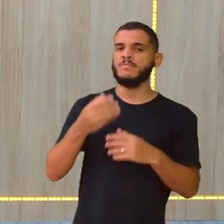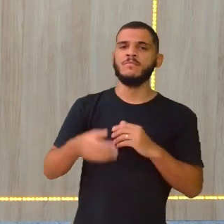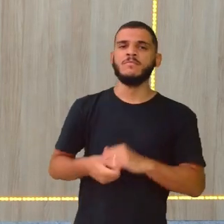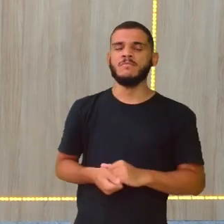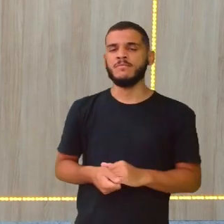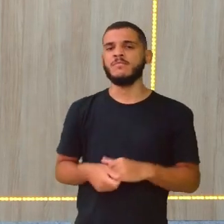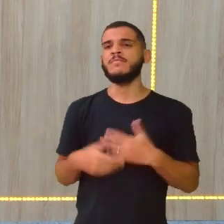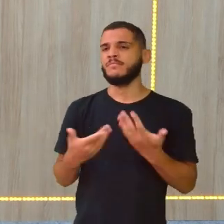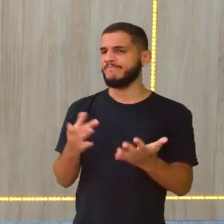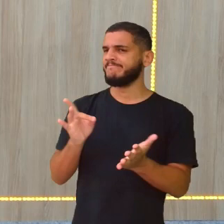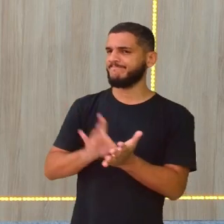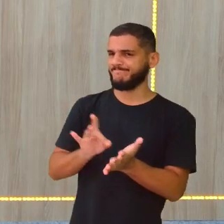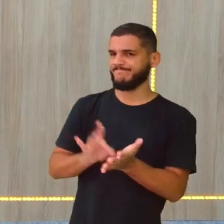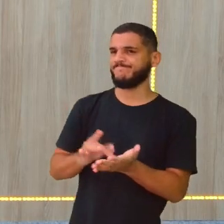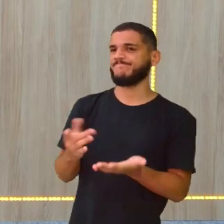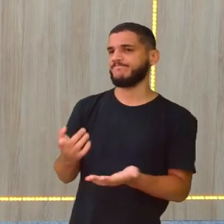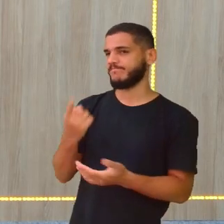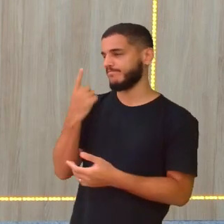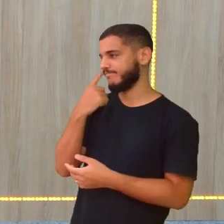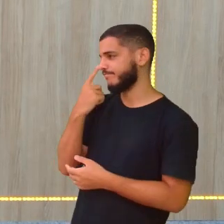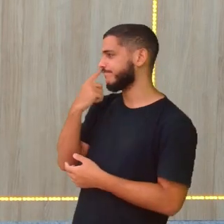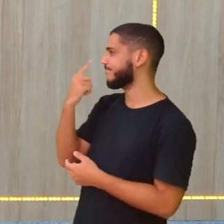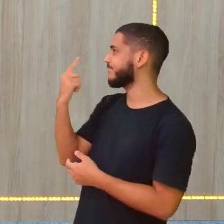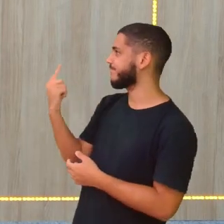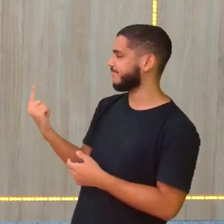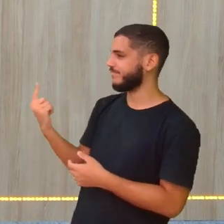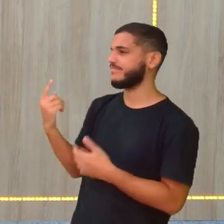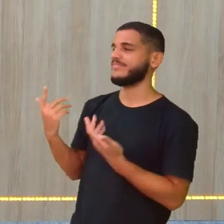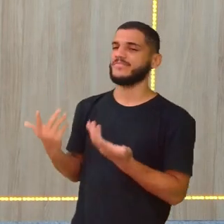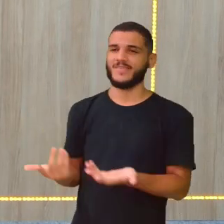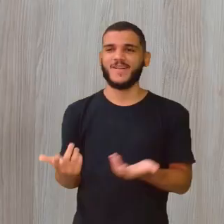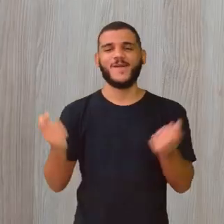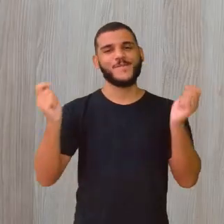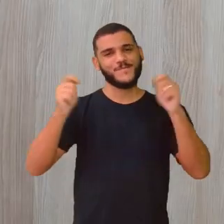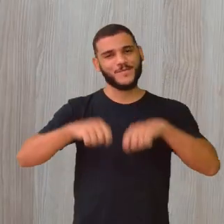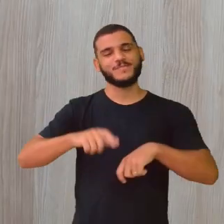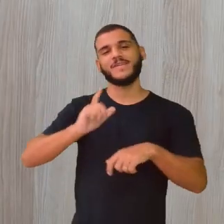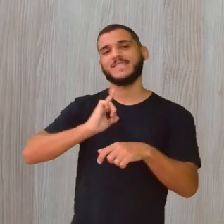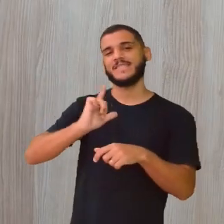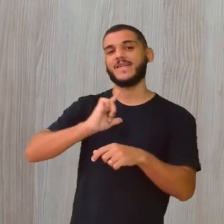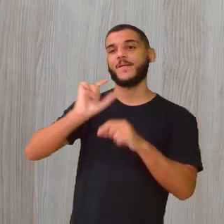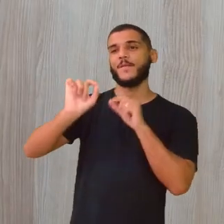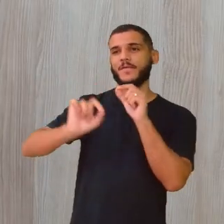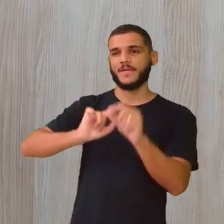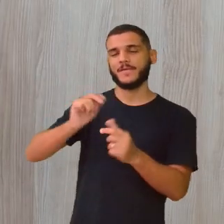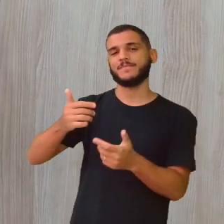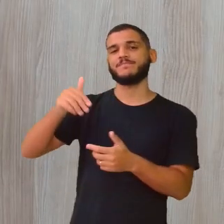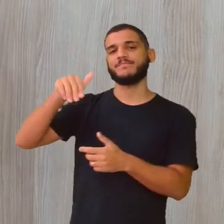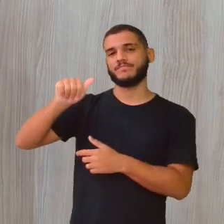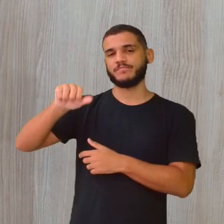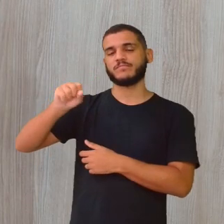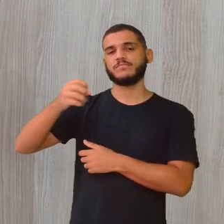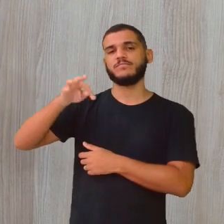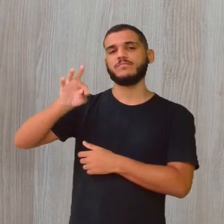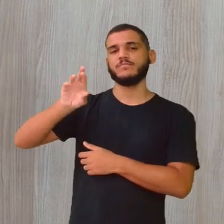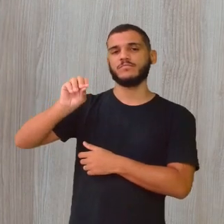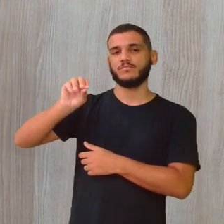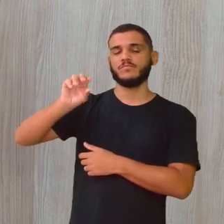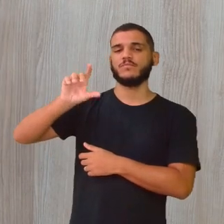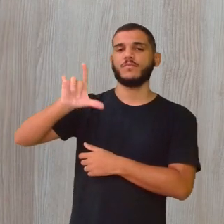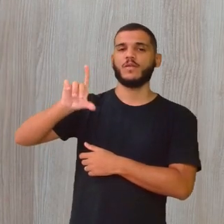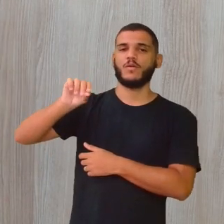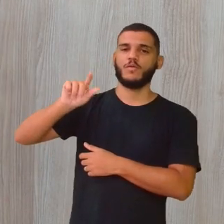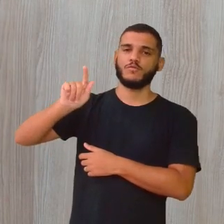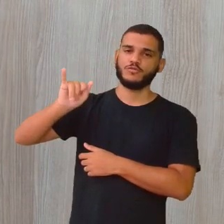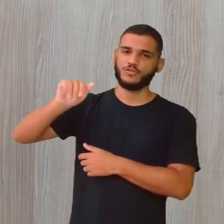Tem. Tem, né, professora Camille? A gente pode falar exatamente da astrologia, que seria um outro modo de